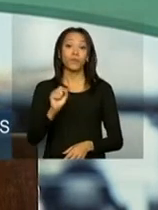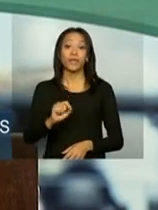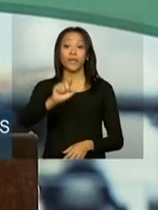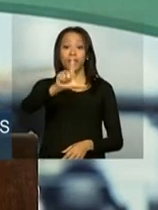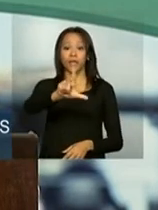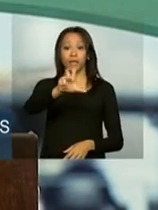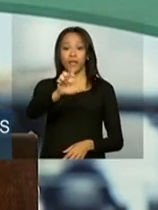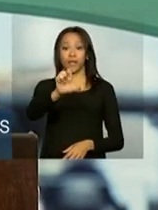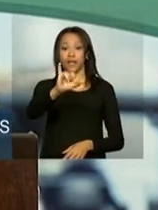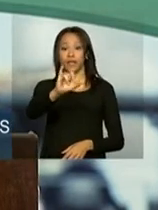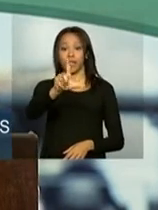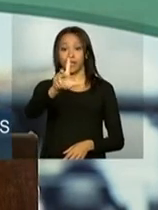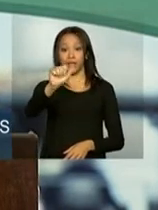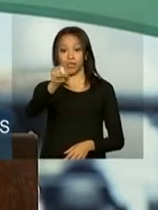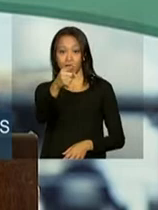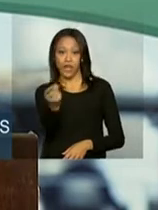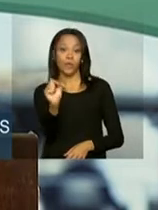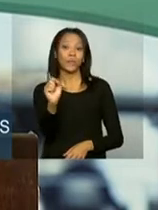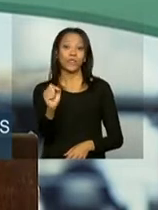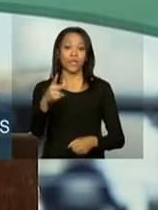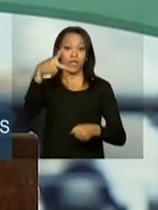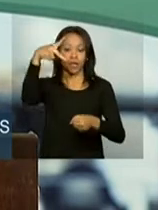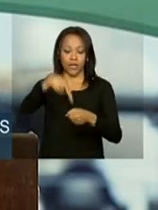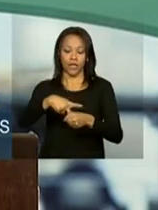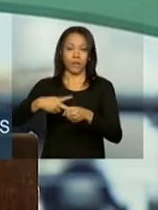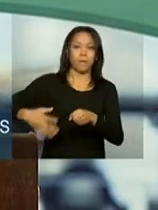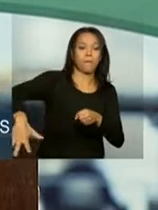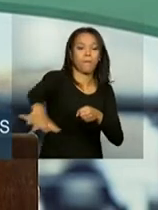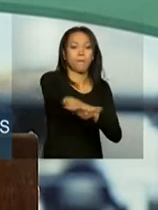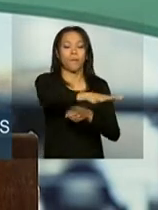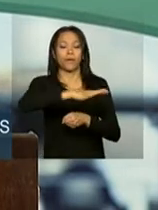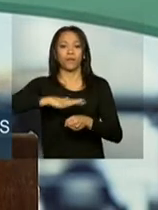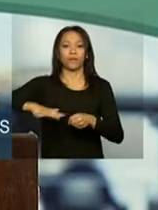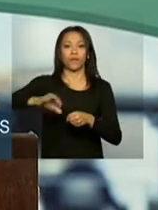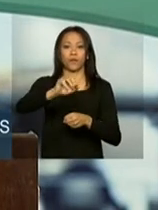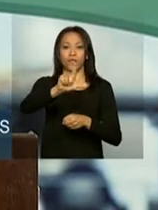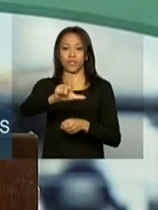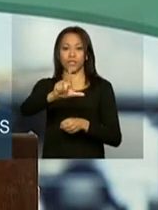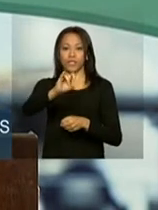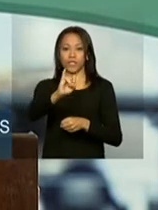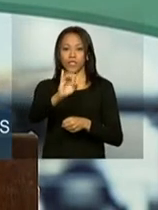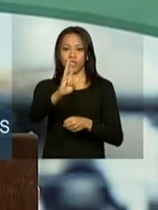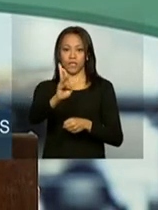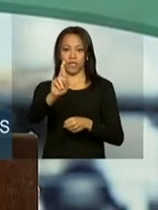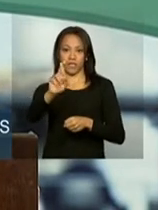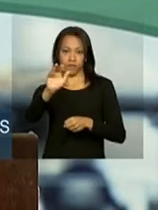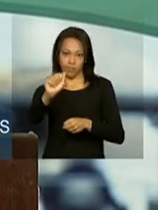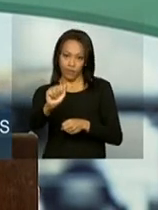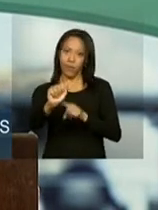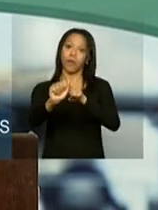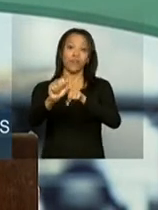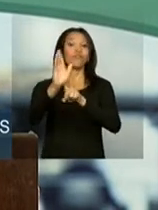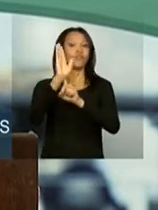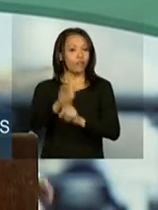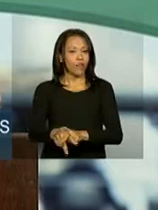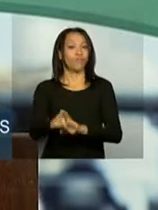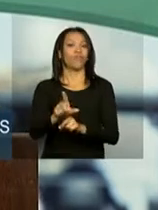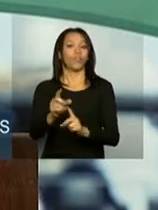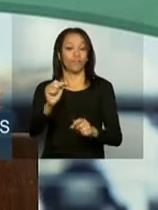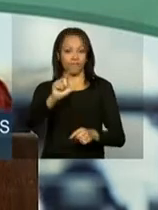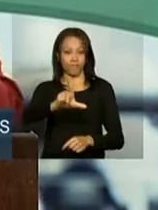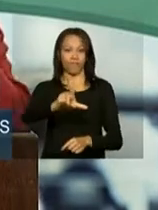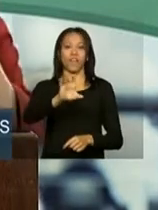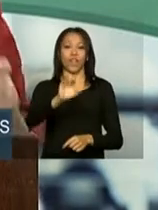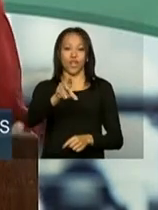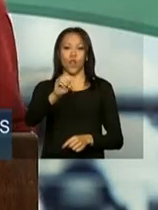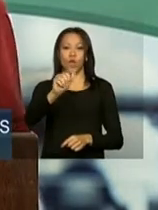de Libra. Na última segunda-feira, o campo de Libra foi leiloado.